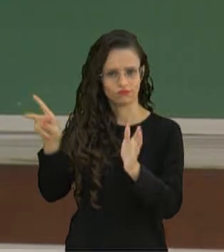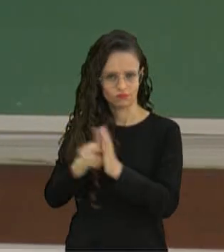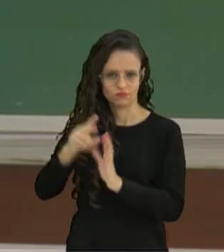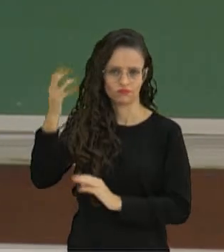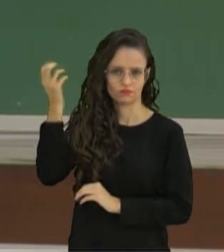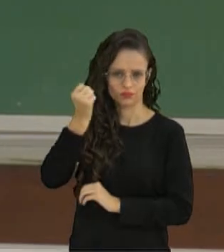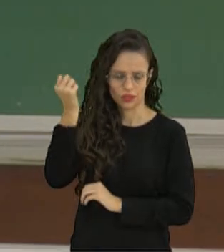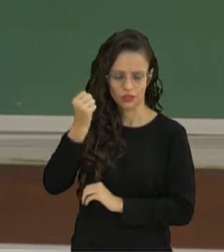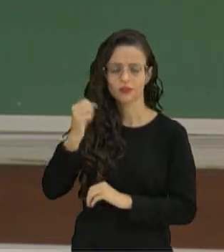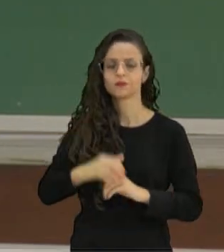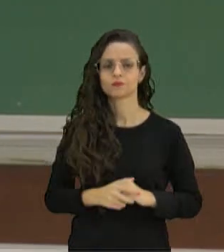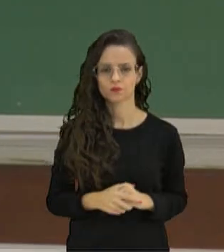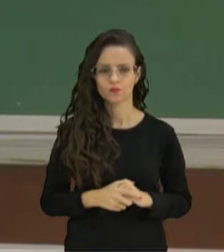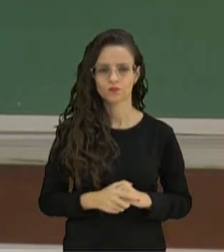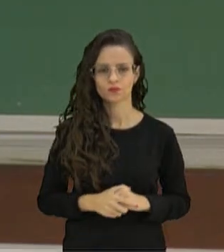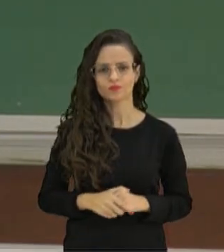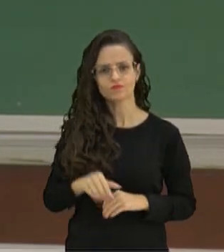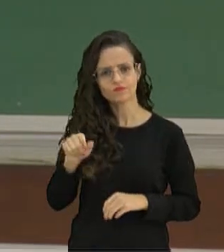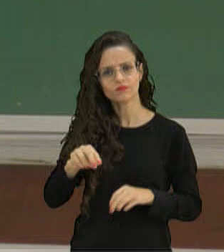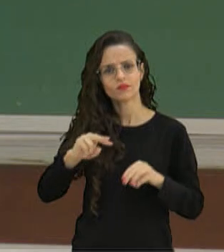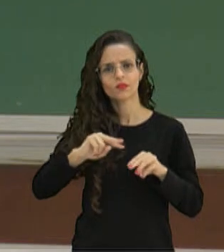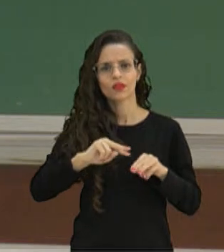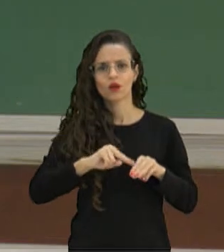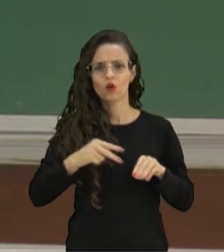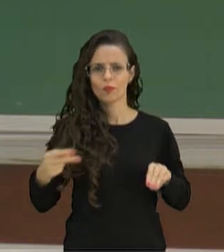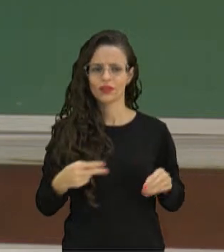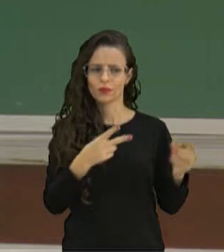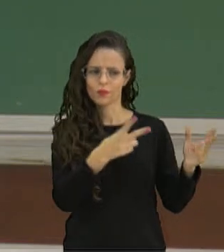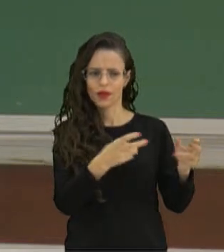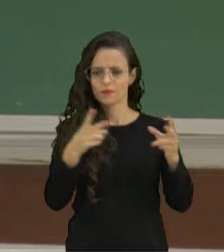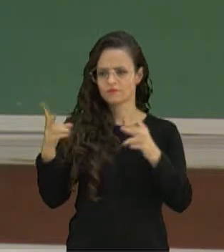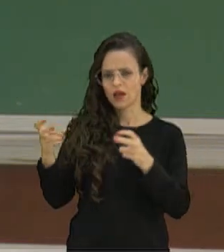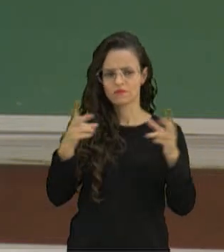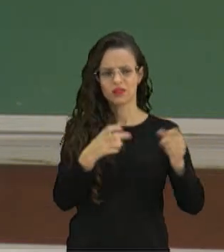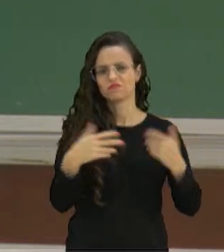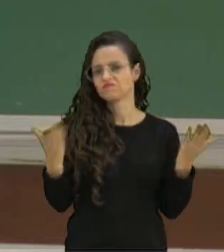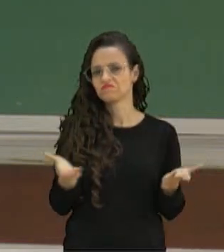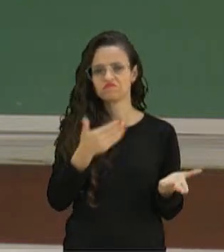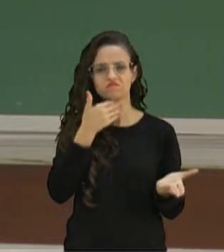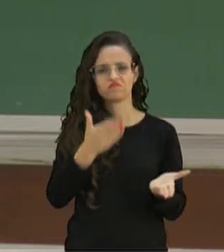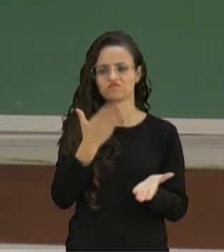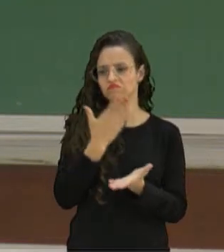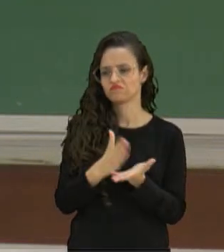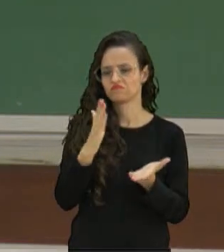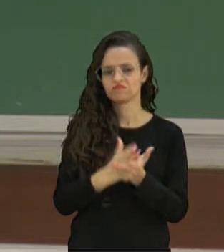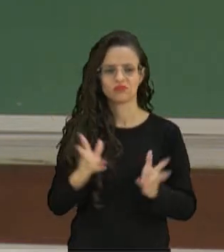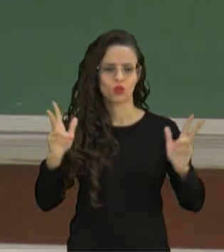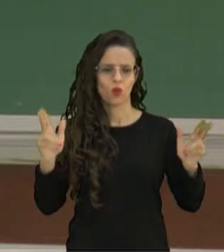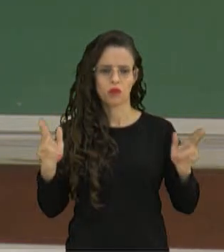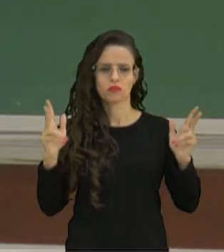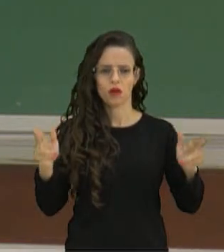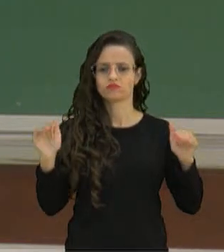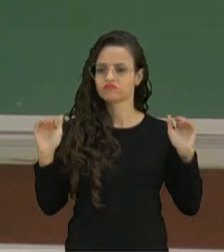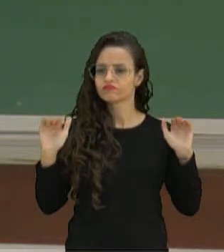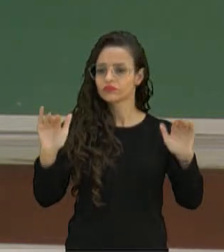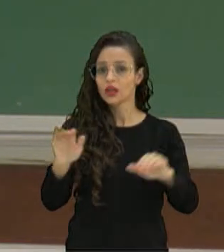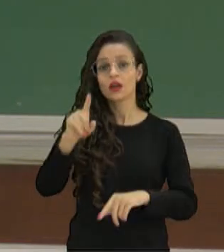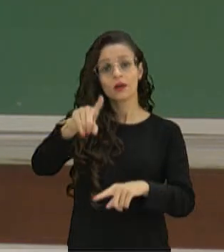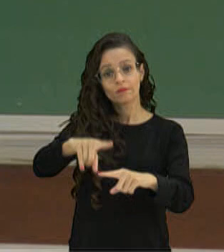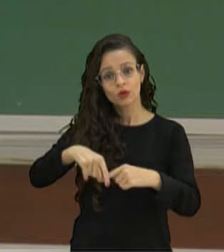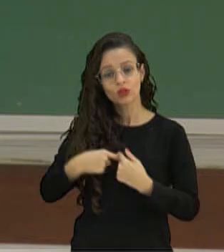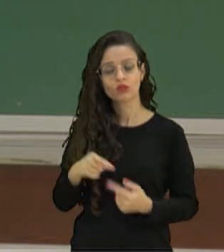brancas. Então, se o Mendel ficasse a vida inteira dele observando isso, ele não ia observar nada de diferente. Foi por isso